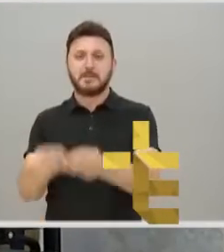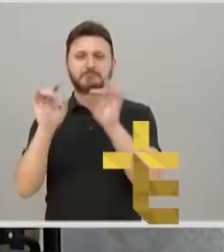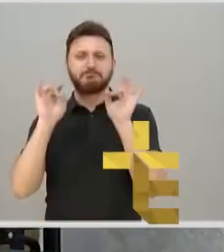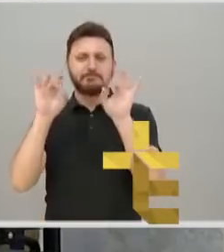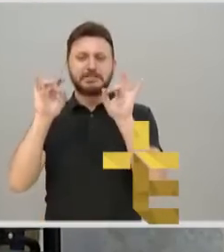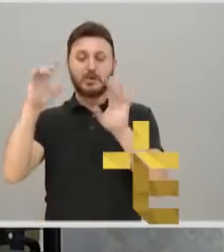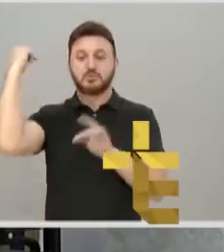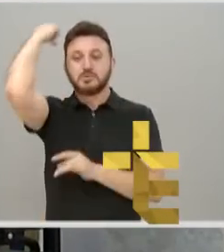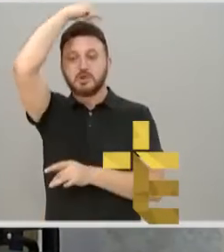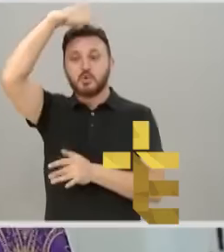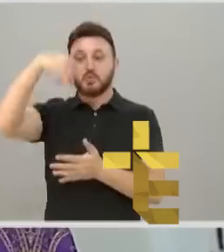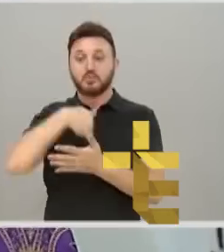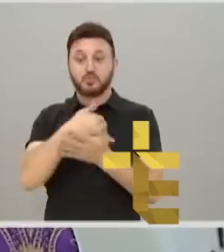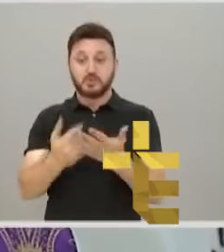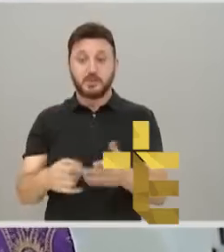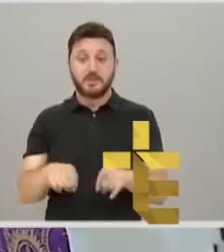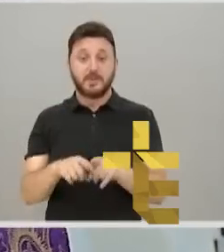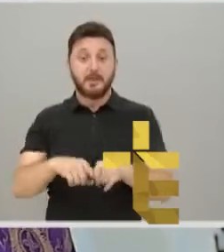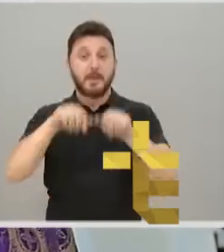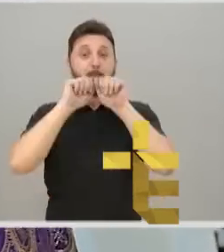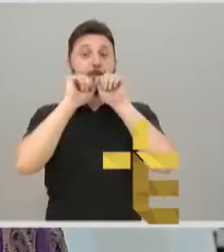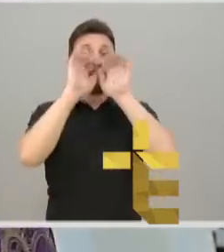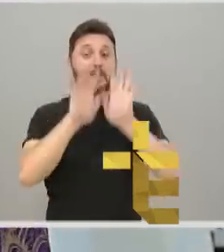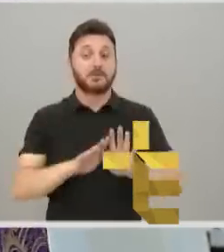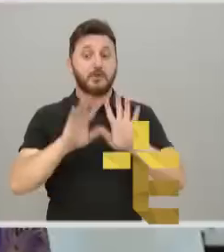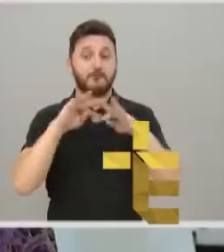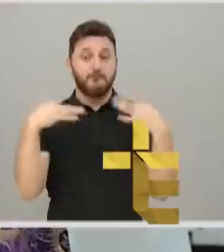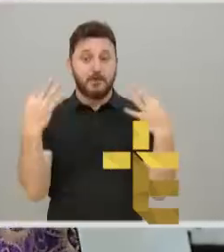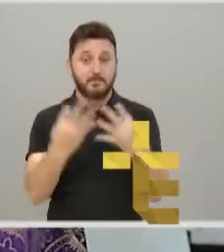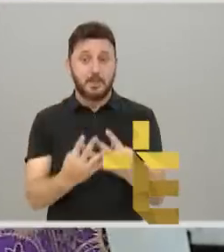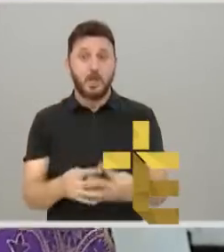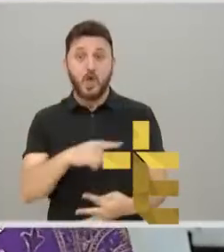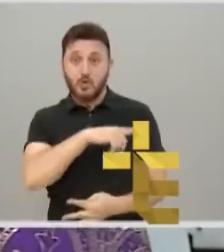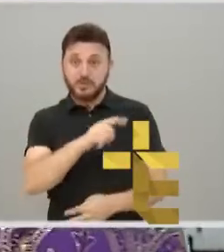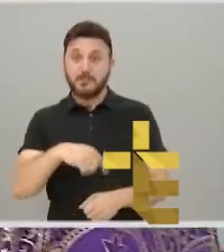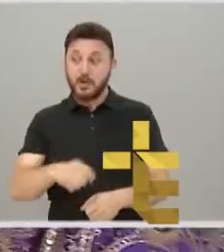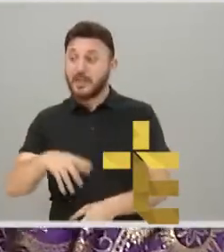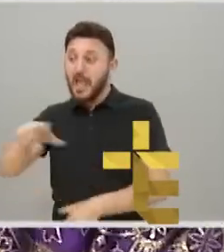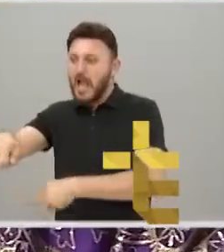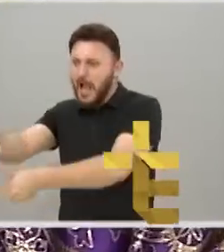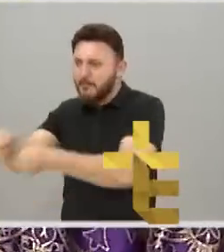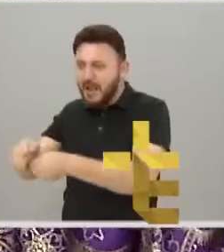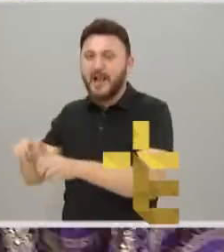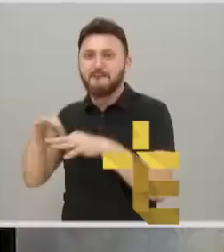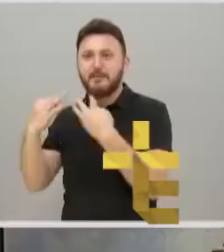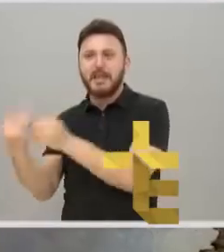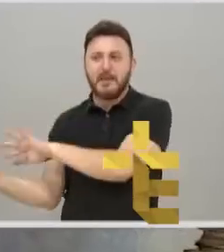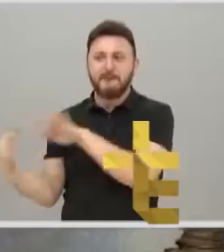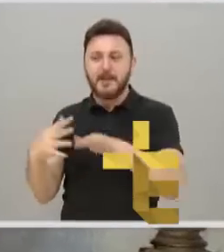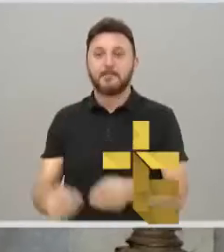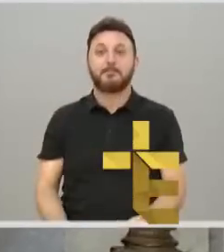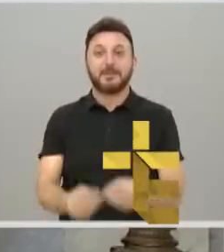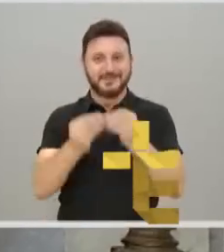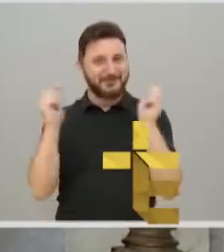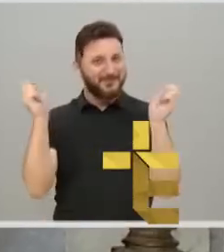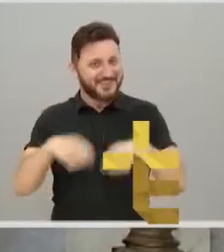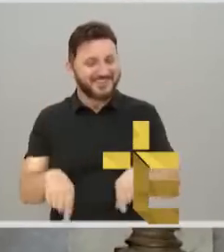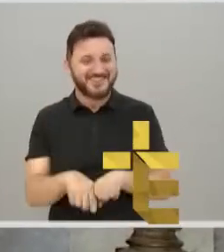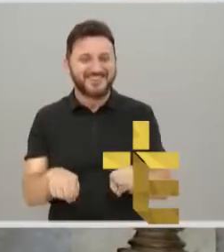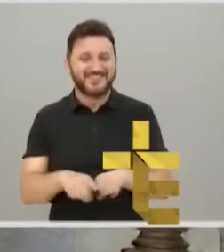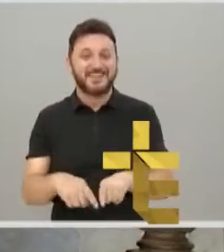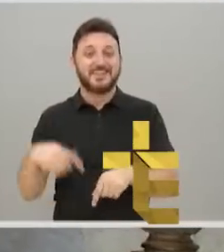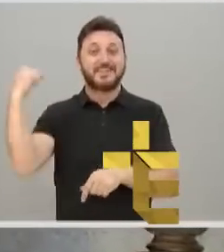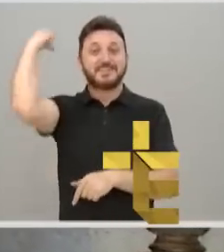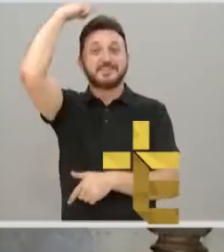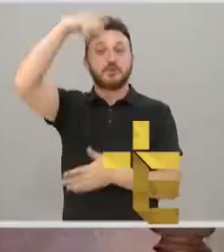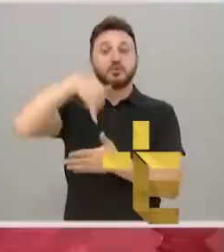São José e bênção da família. Traga a família, nem que seja no laço. São José, para que a